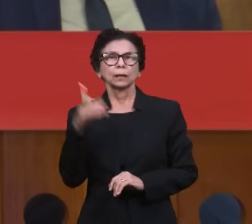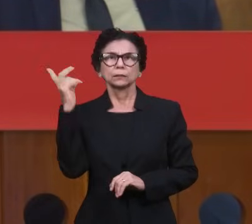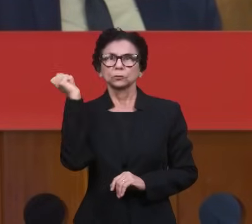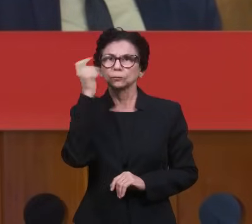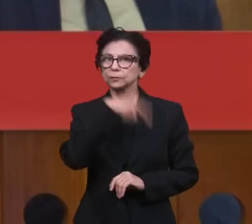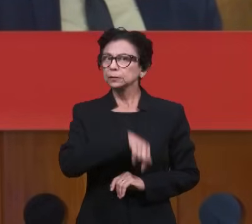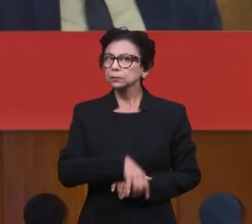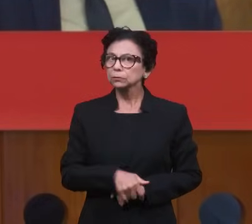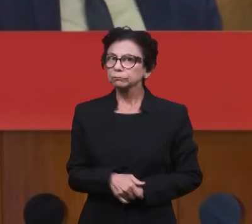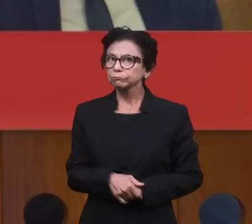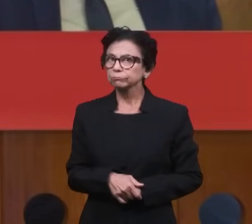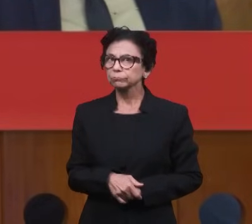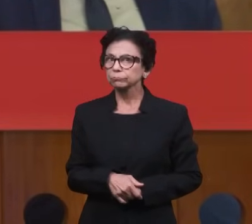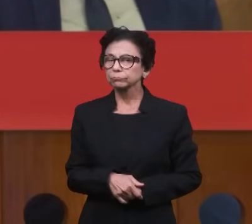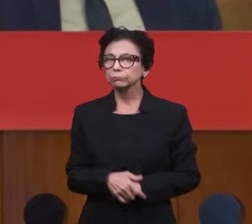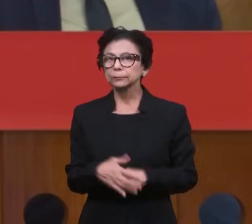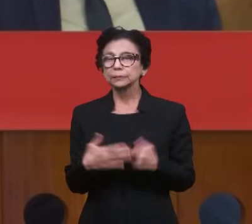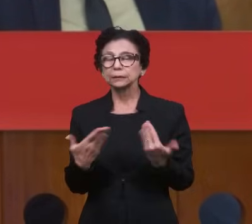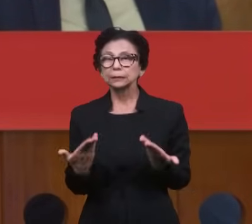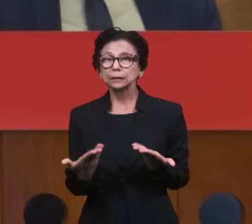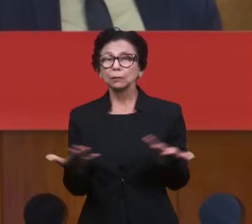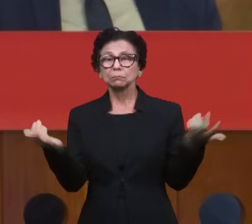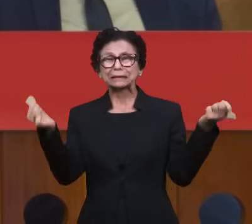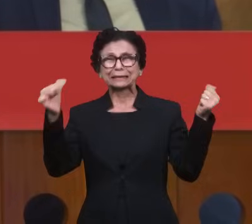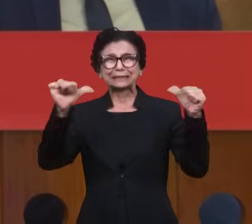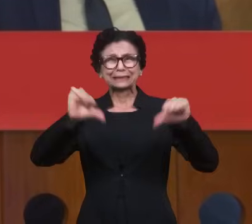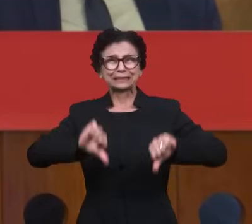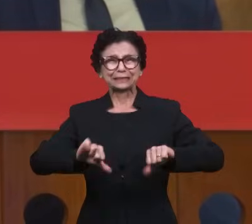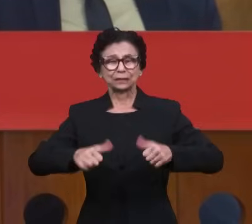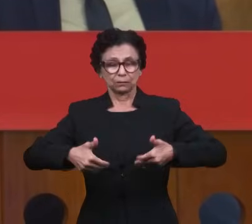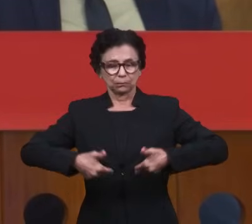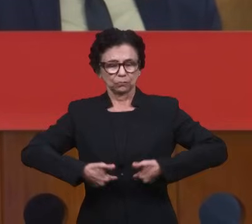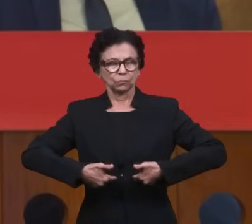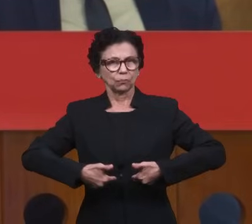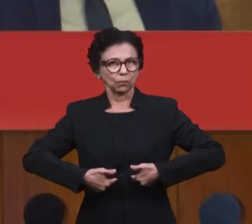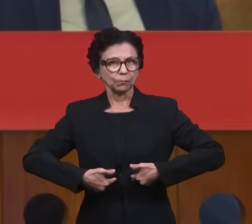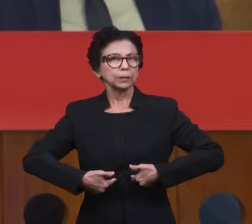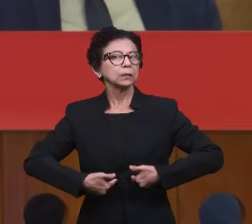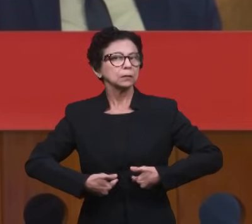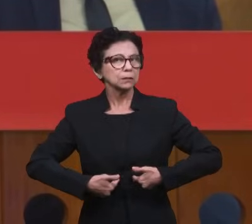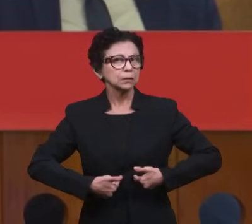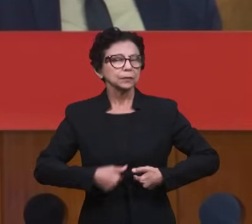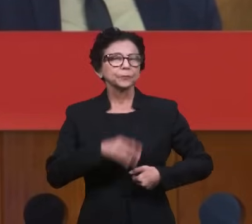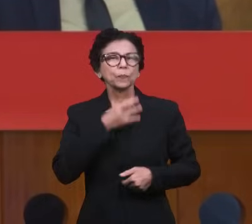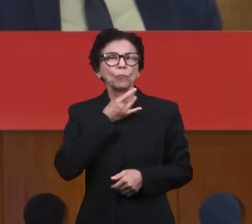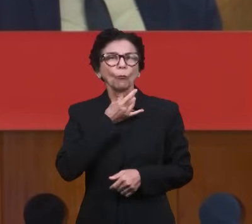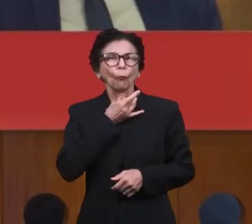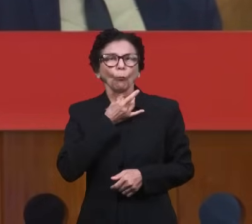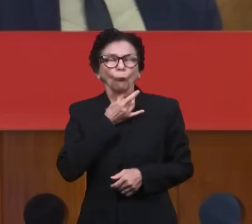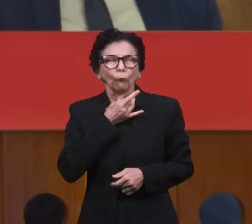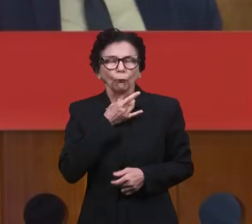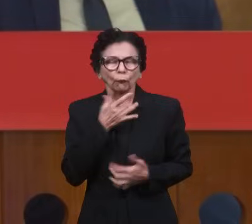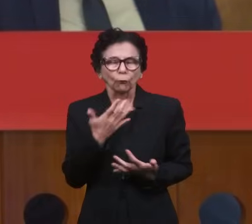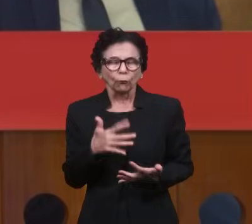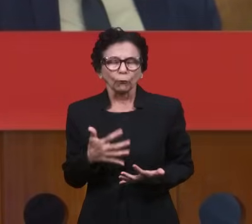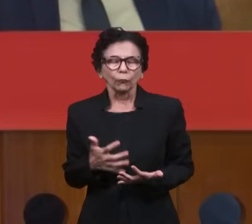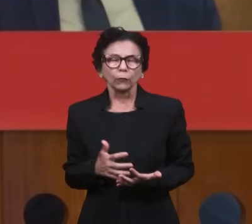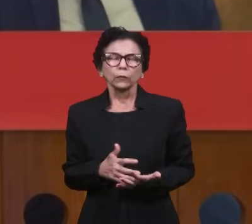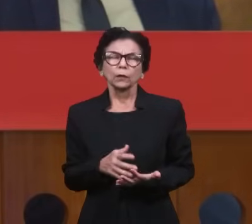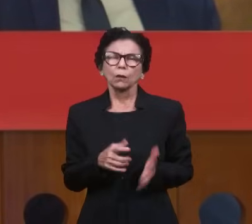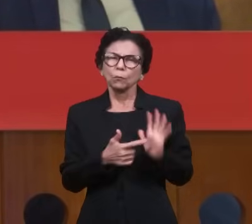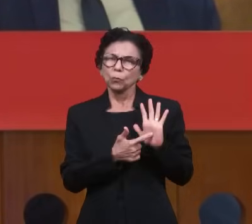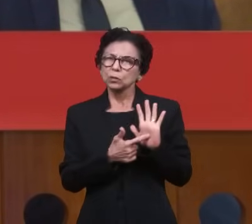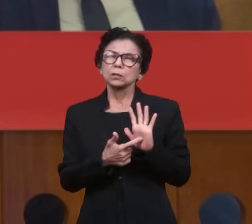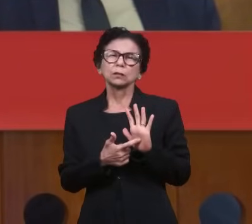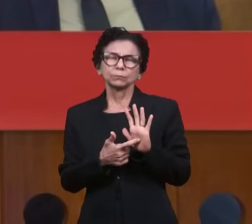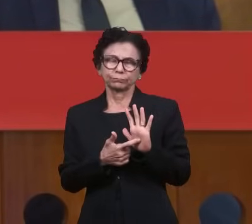veja aqui, é uma crise, a fome, a sede, né? Já foi mencionado tudo isso que